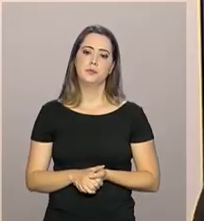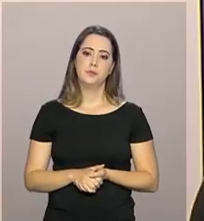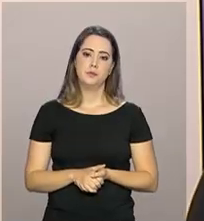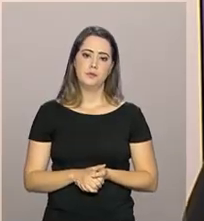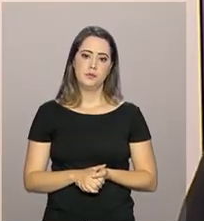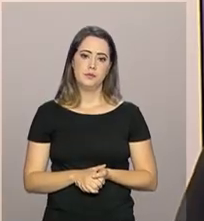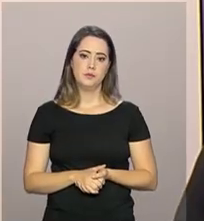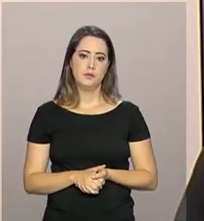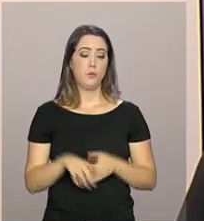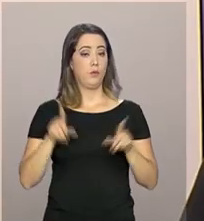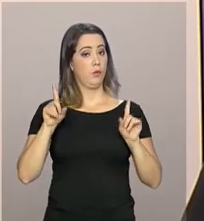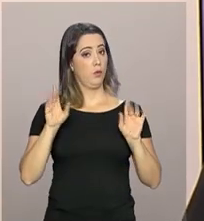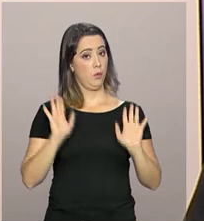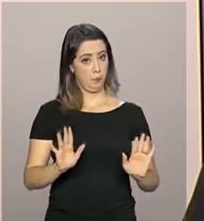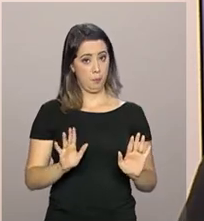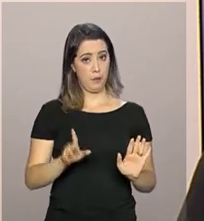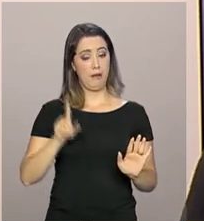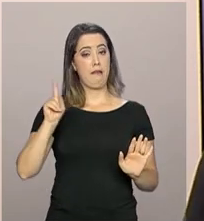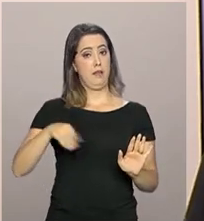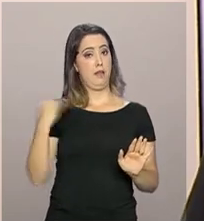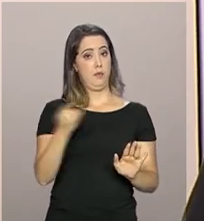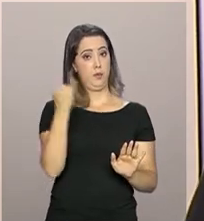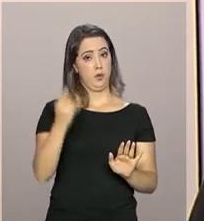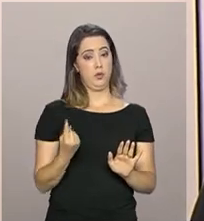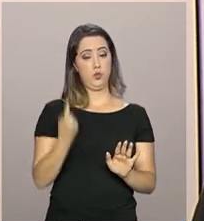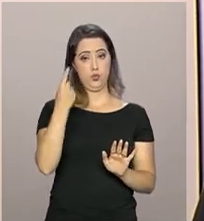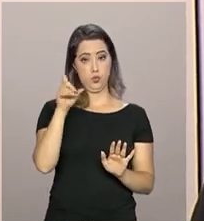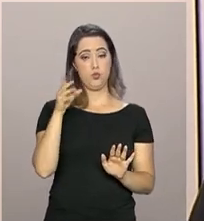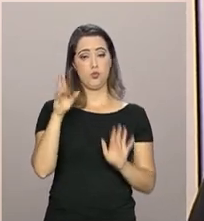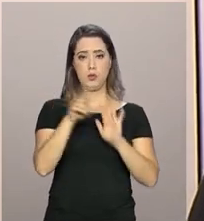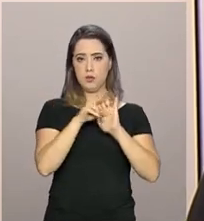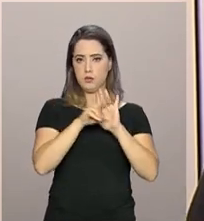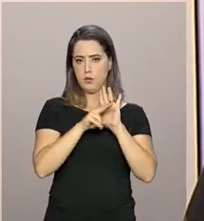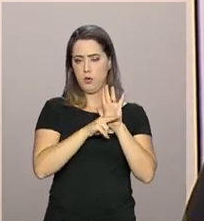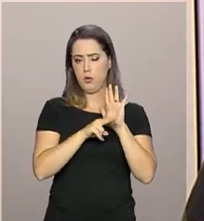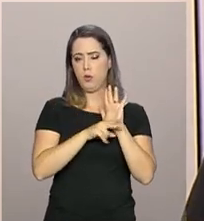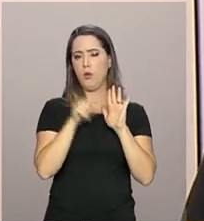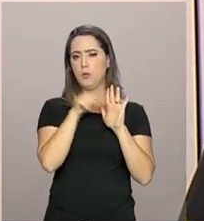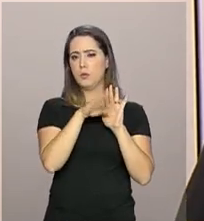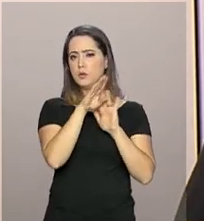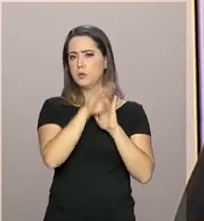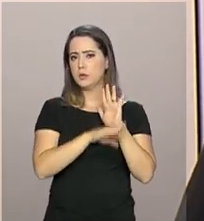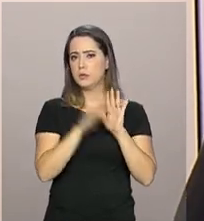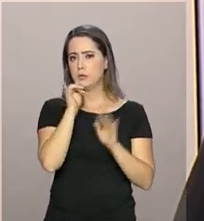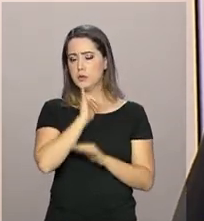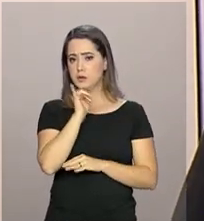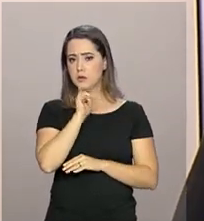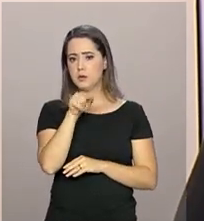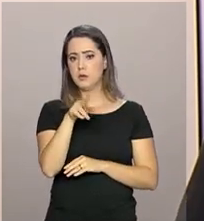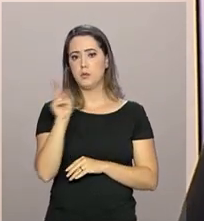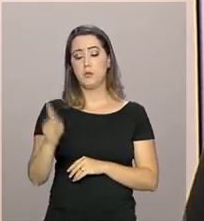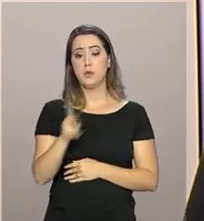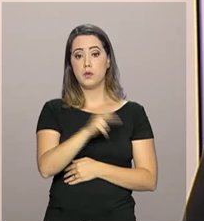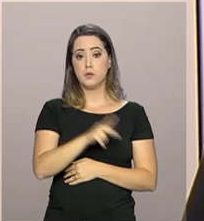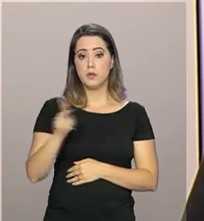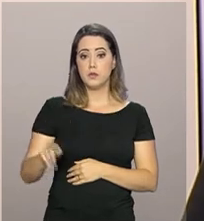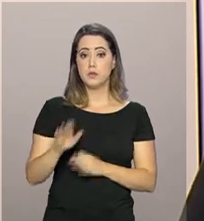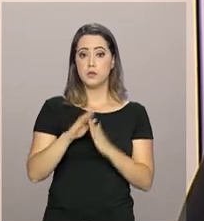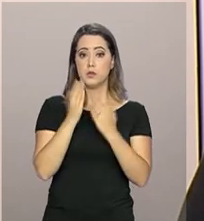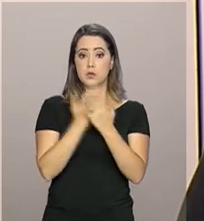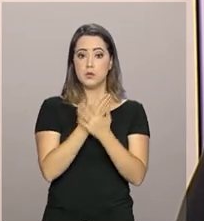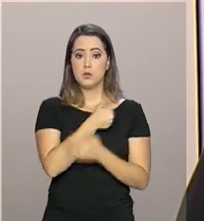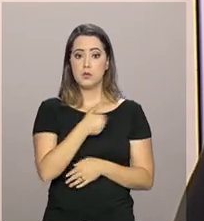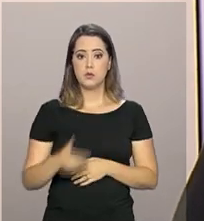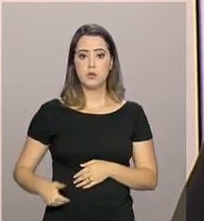é importante atentar a um dos critérios também exigidos pelo programa como por exemplo ser professor de escola pública